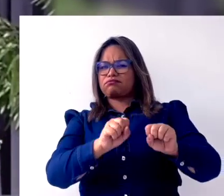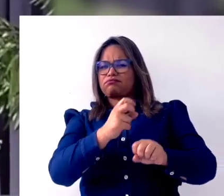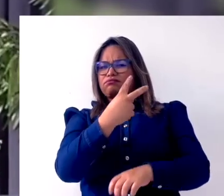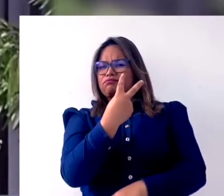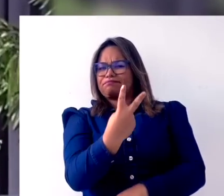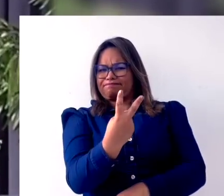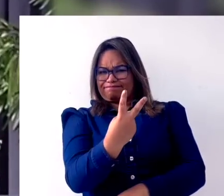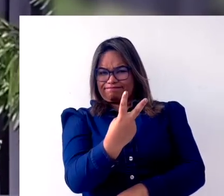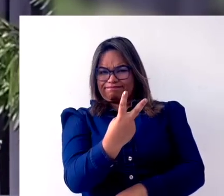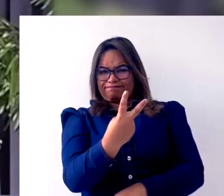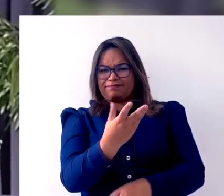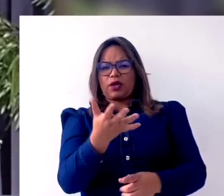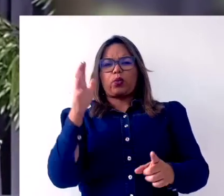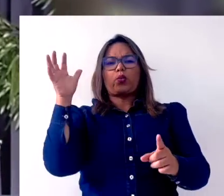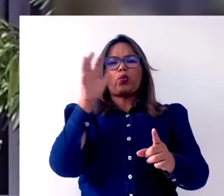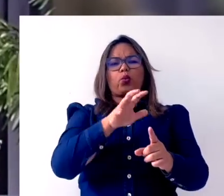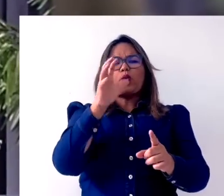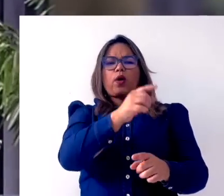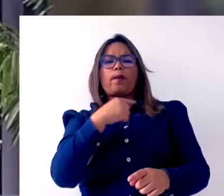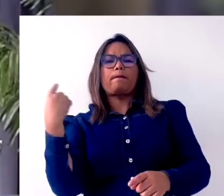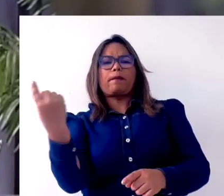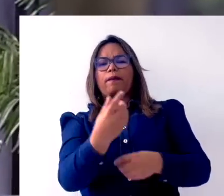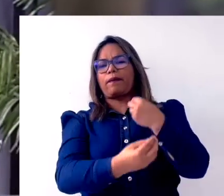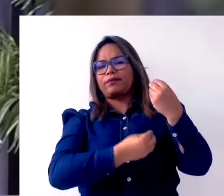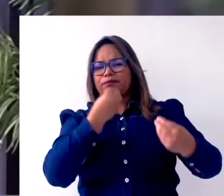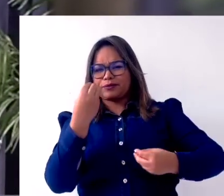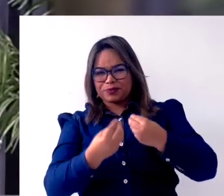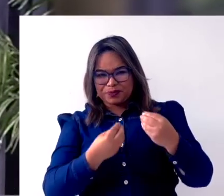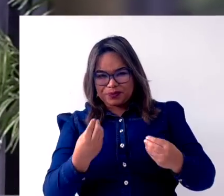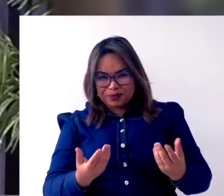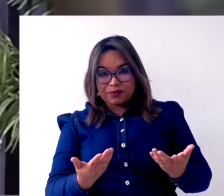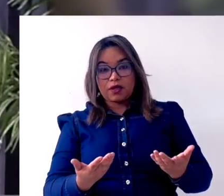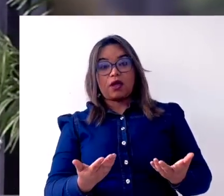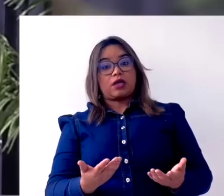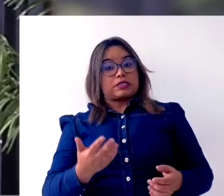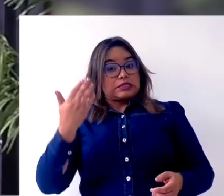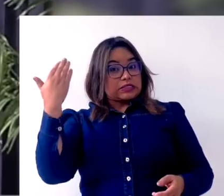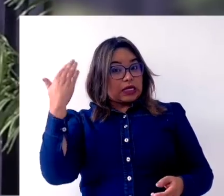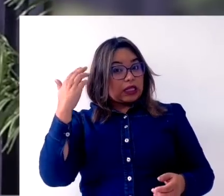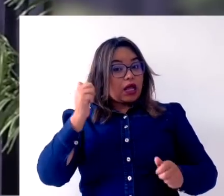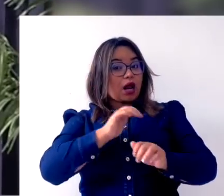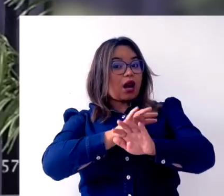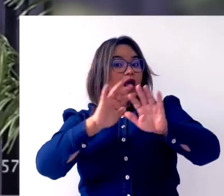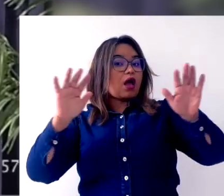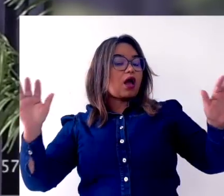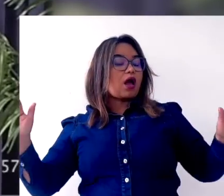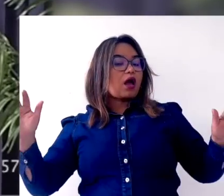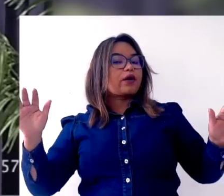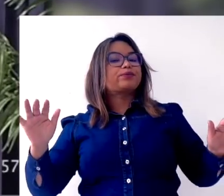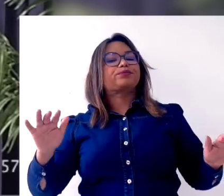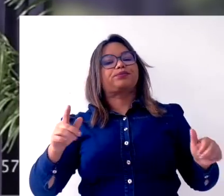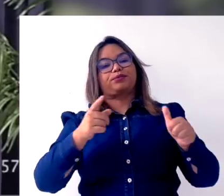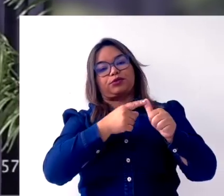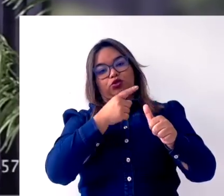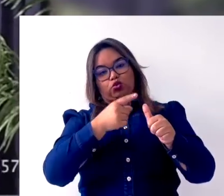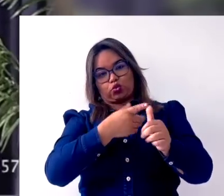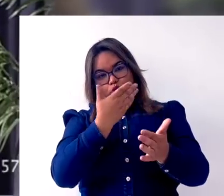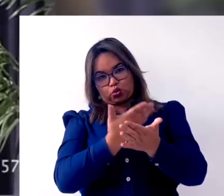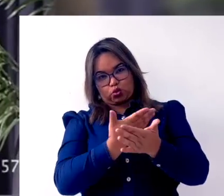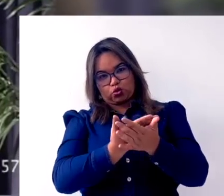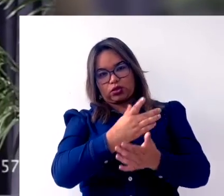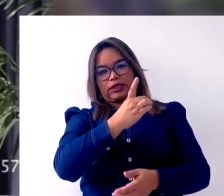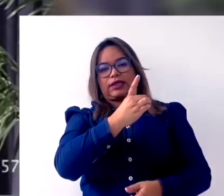são essas duas bestas? Qual o impacto que elas têm sobre nós? Nós só podemos compreender essas bestas se nós